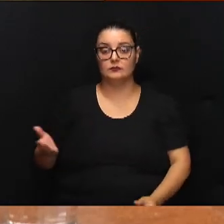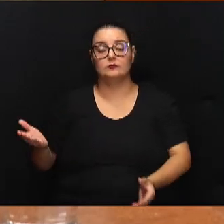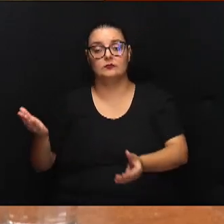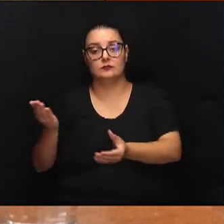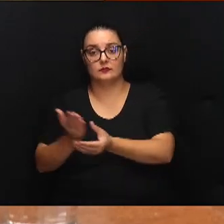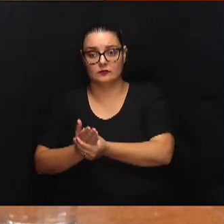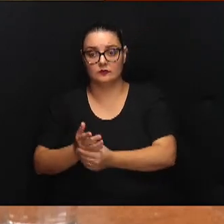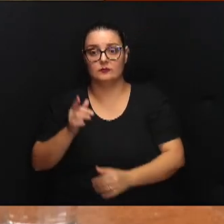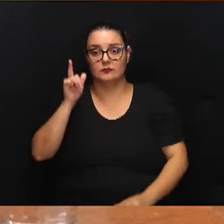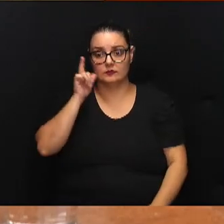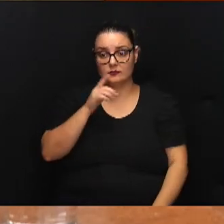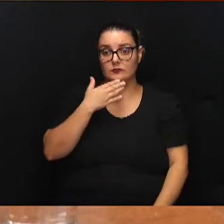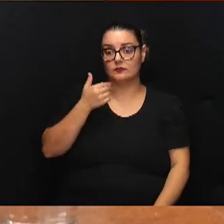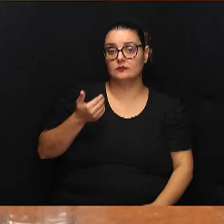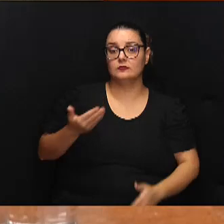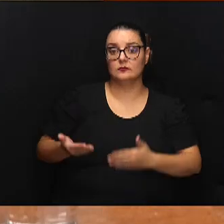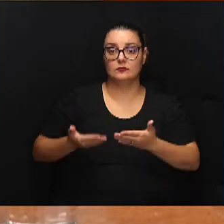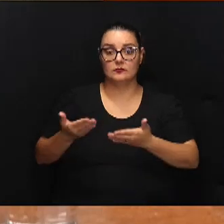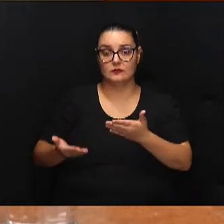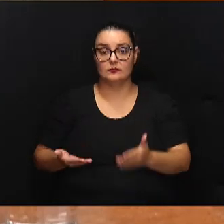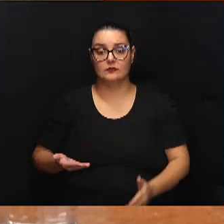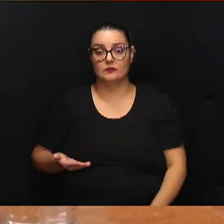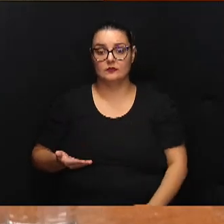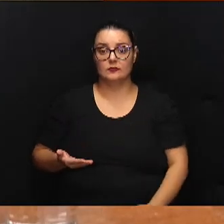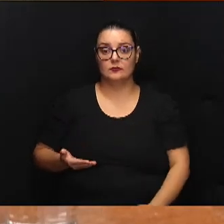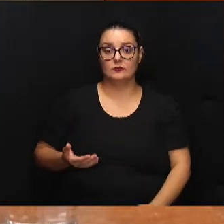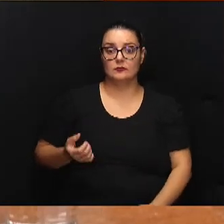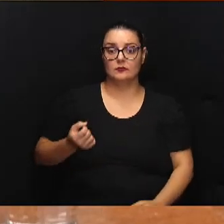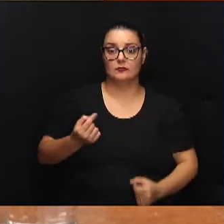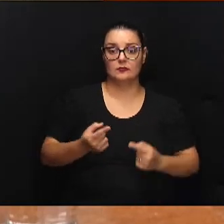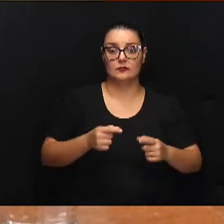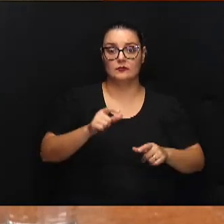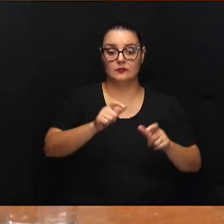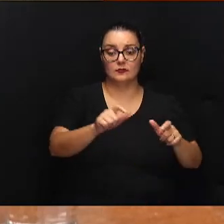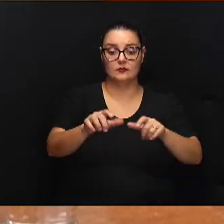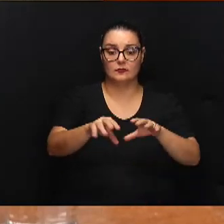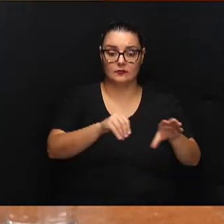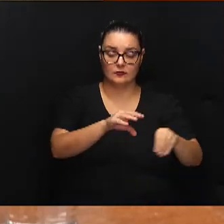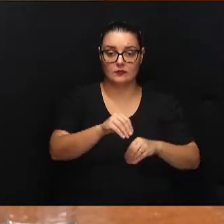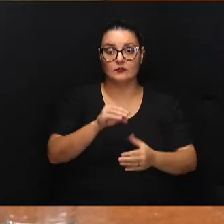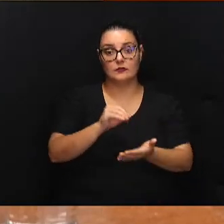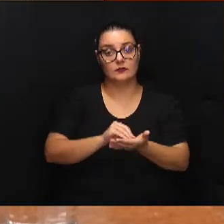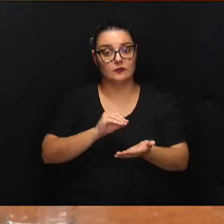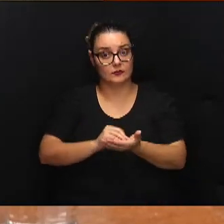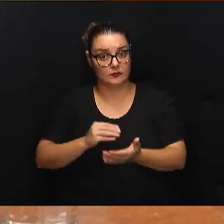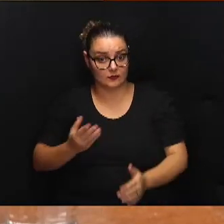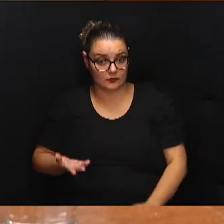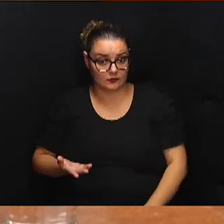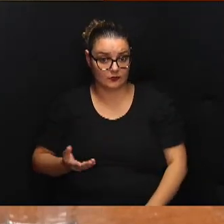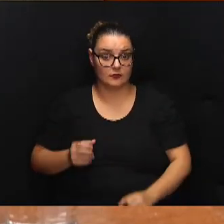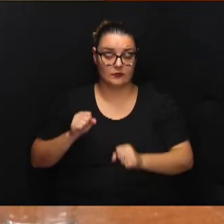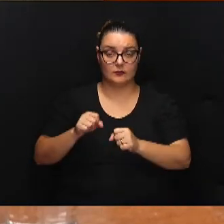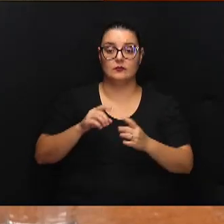para conseguir um melhor tratamento, vai tirar de algum outro lugar, vai faltar de algum outro lugar para poder atender aquela